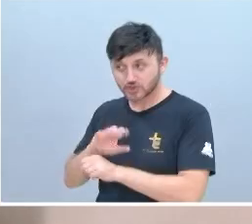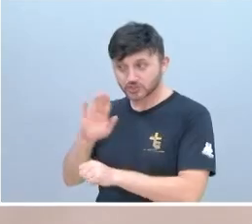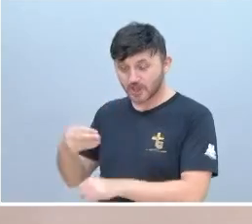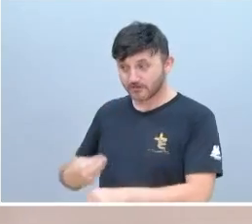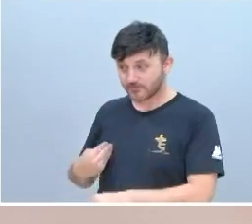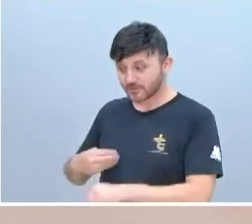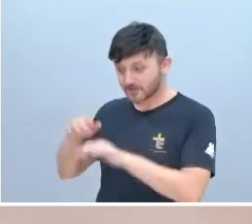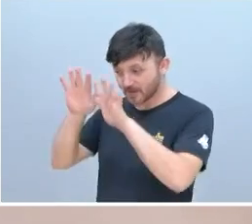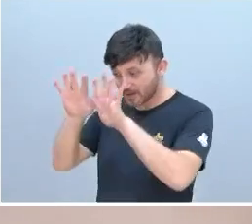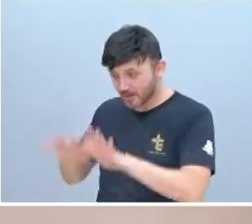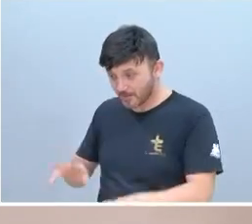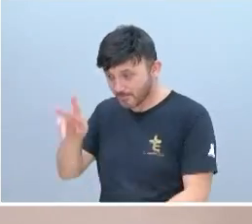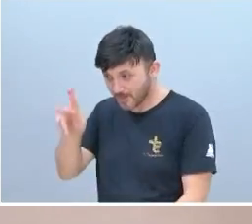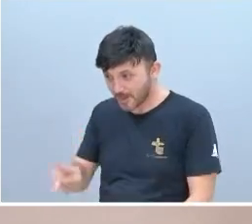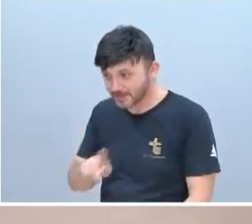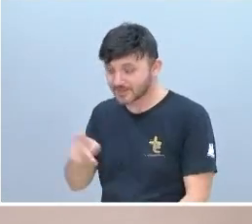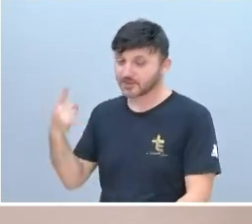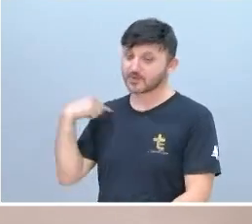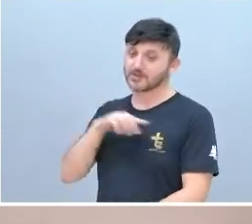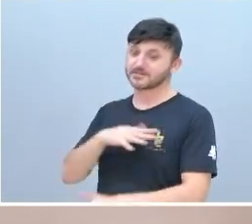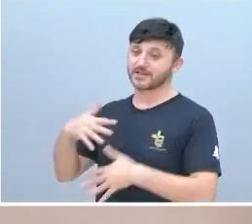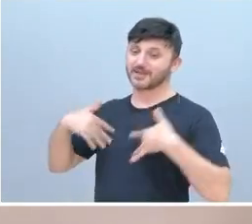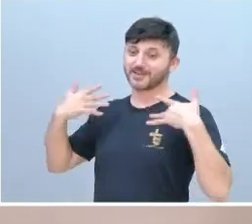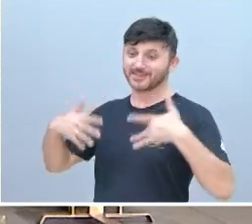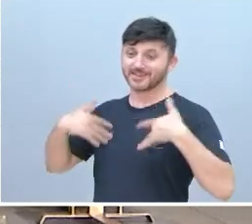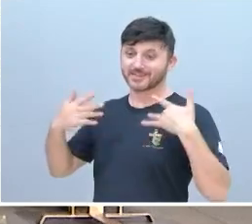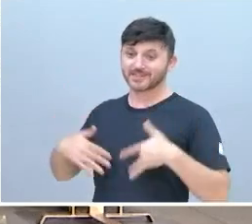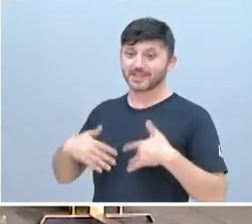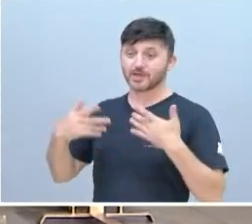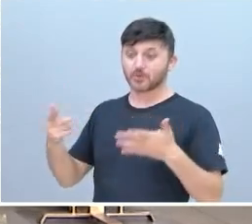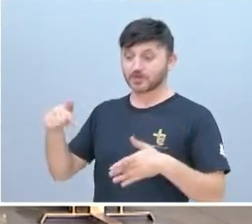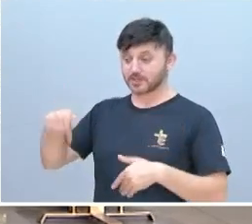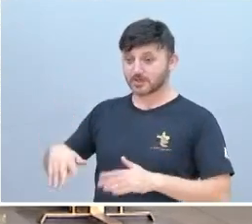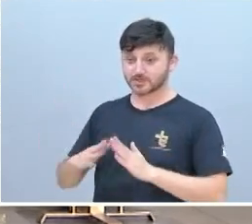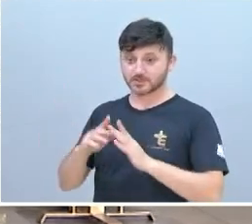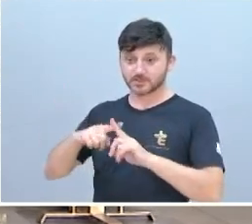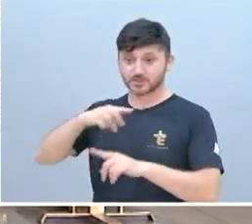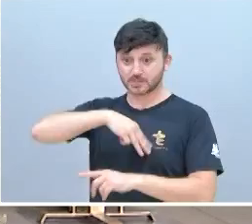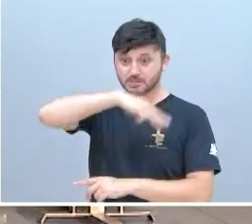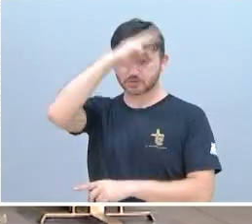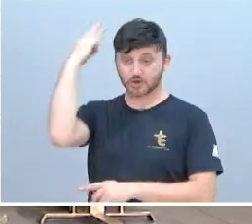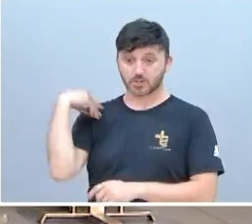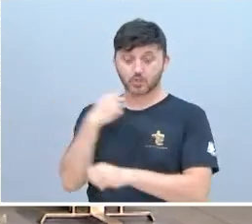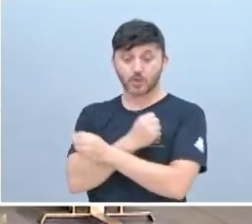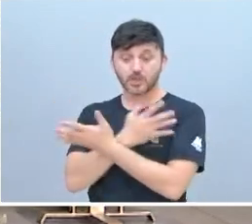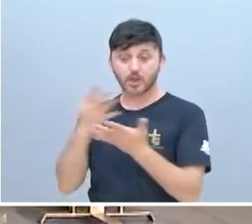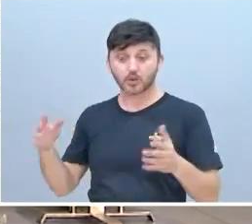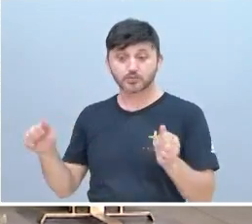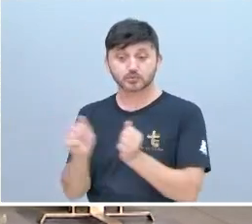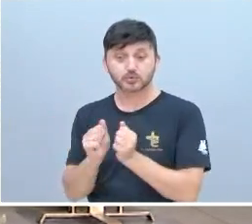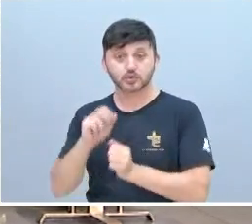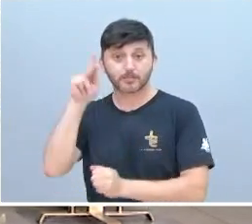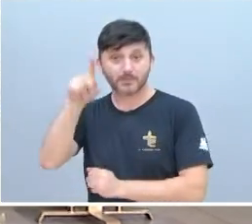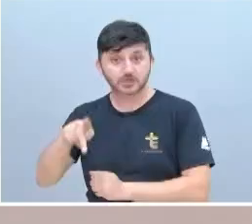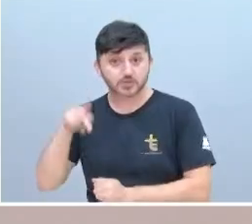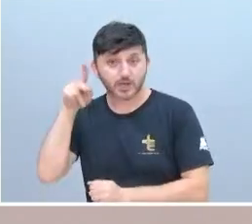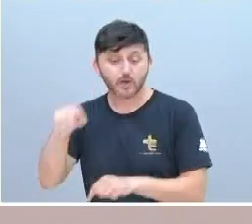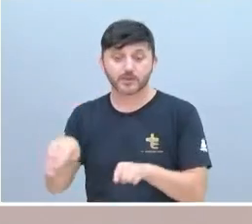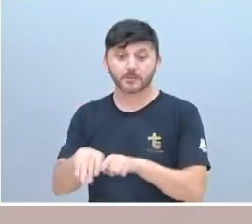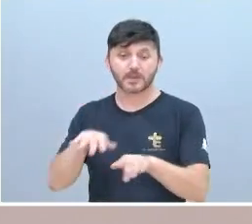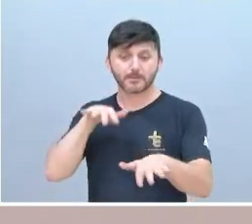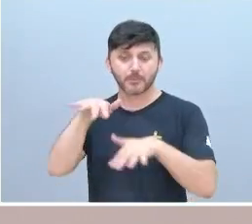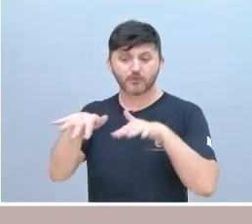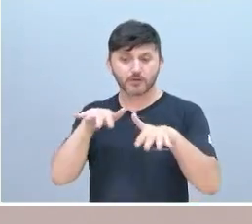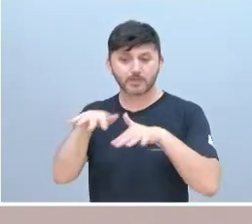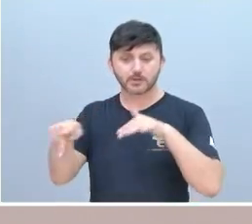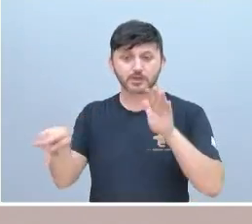sacerdotal, é motivo de muita alegria. E todos aqui no Santuário Nossa Senhora de Guadalupe, com as pastorais, movimentos, Associação